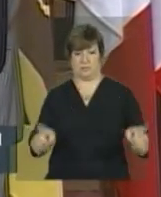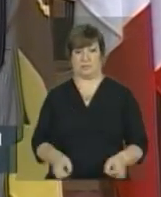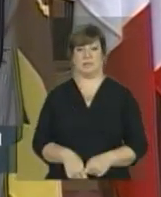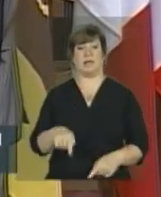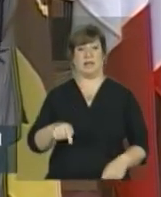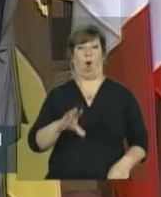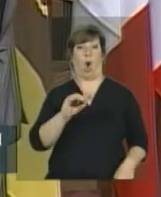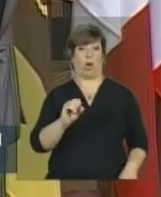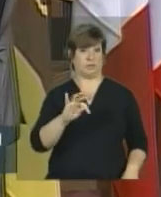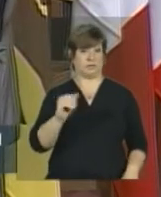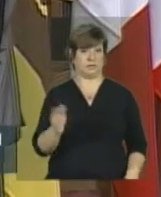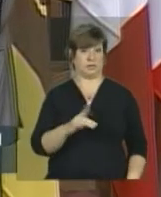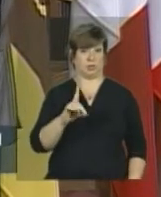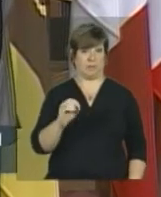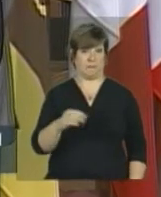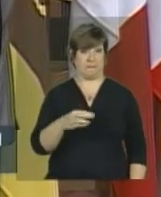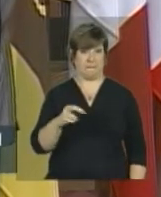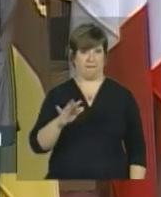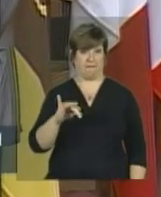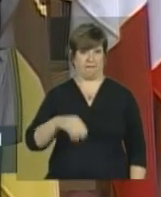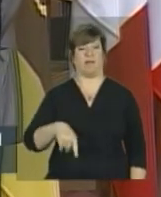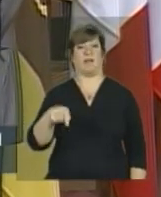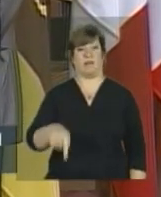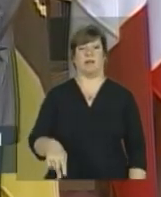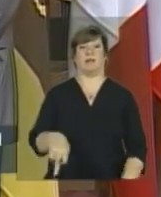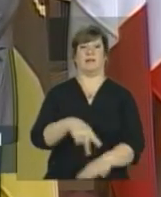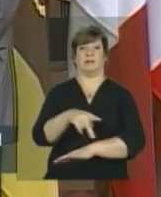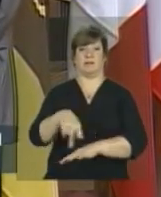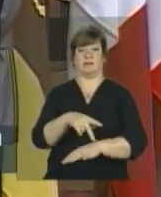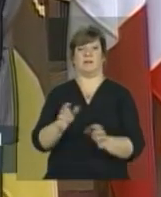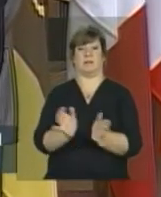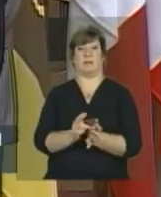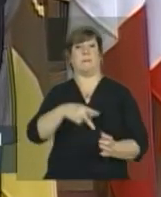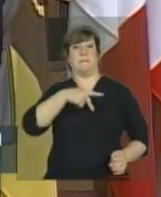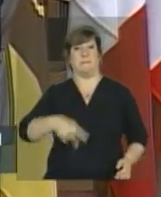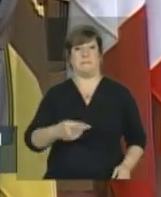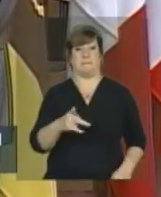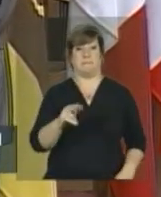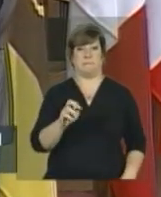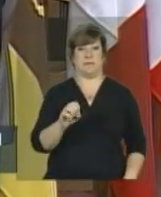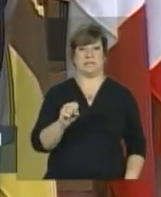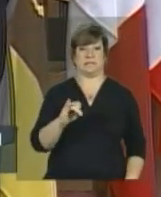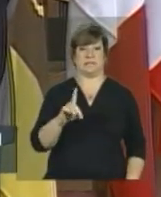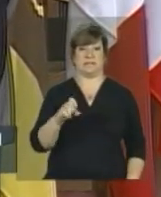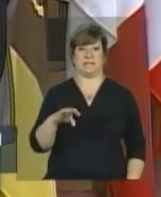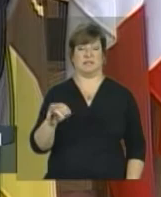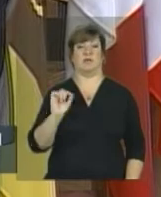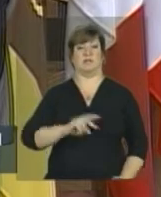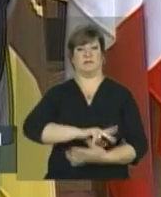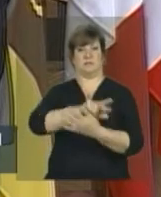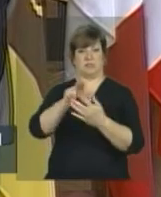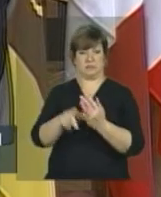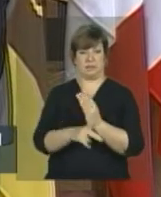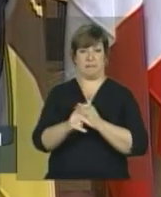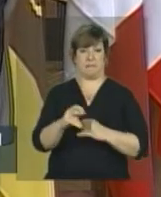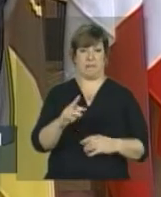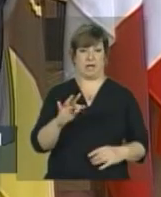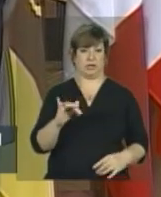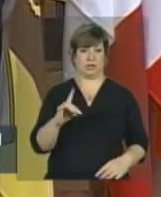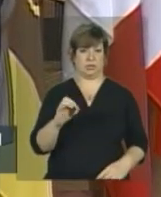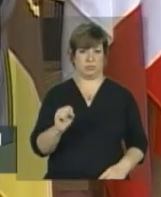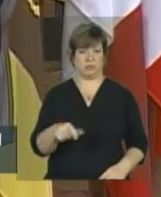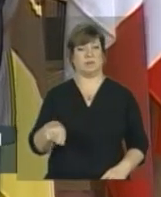do Marfim é uma república presidencial multipartidária, na qual o presidente